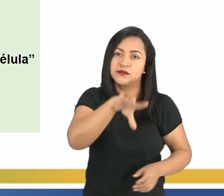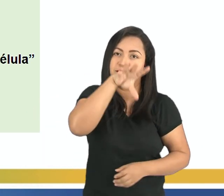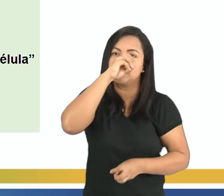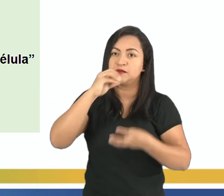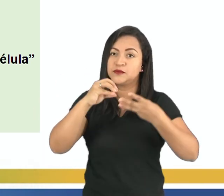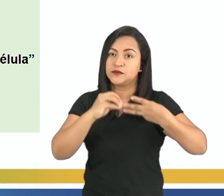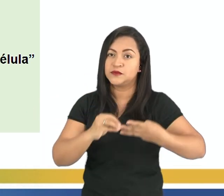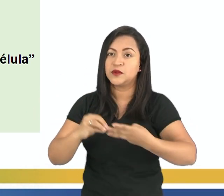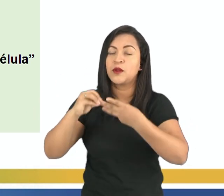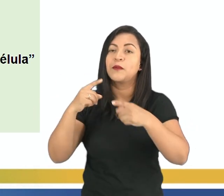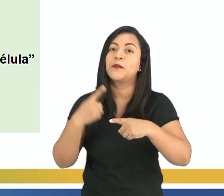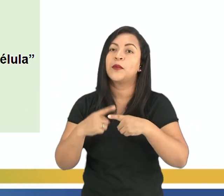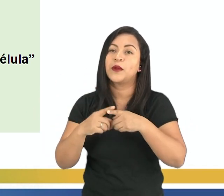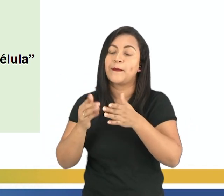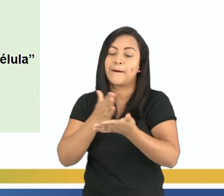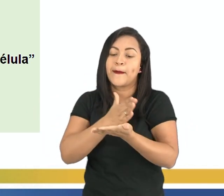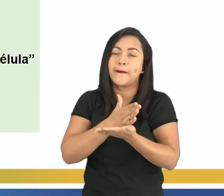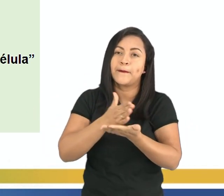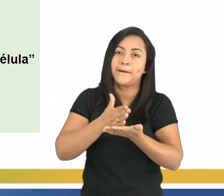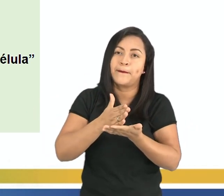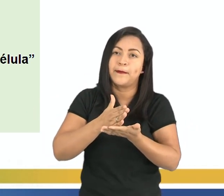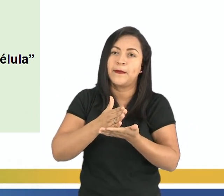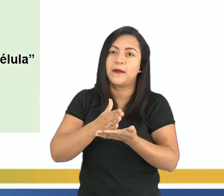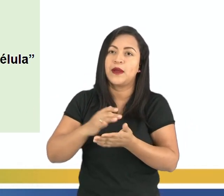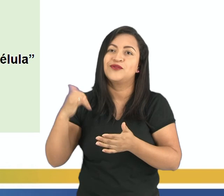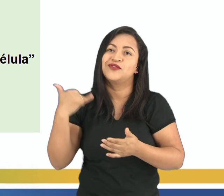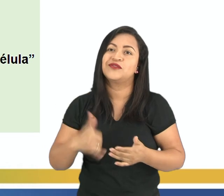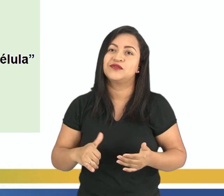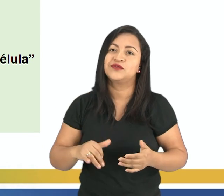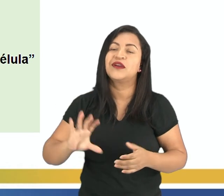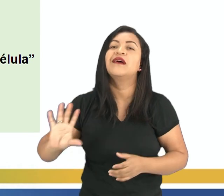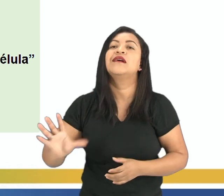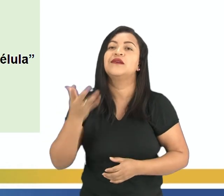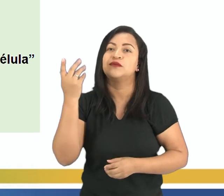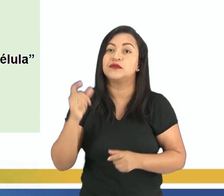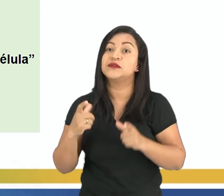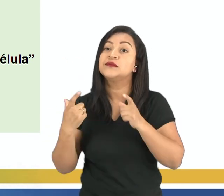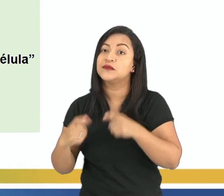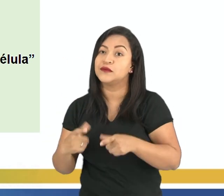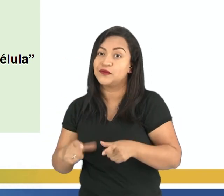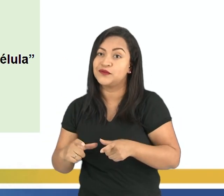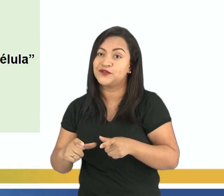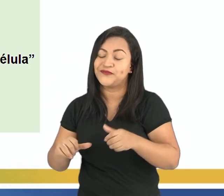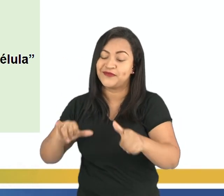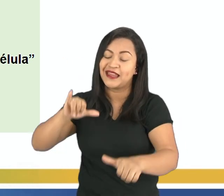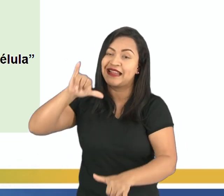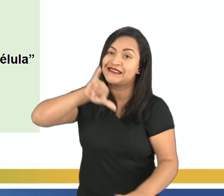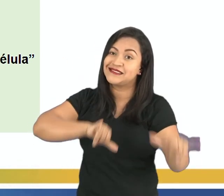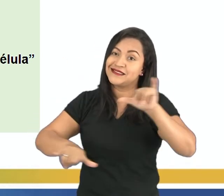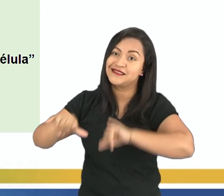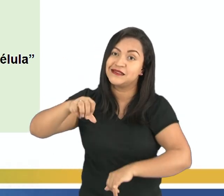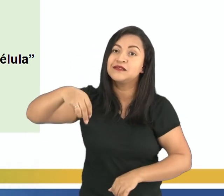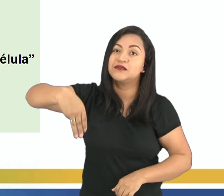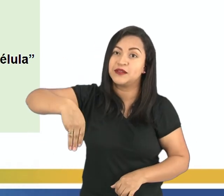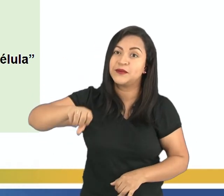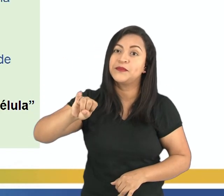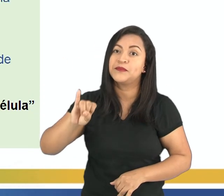vai ser produzida nesse processo ocorre ali nessas reações que vão ocorrer na